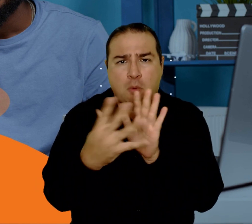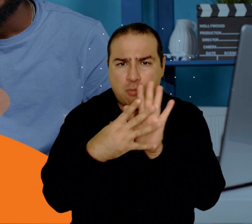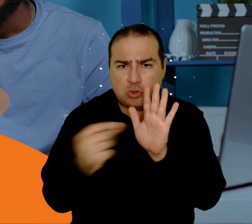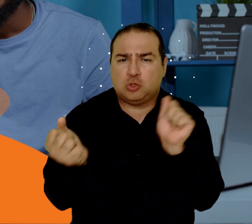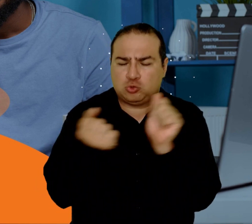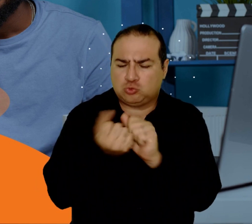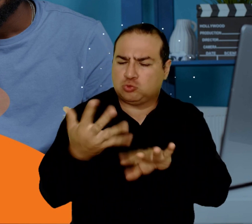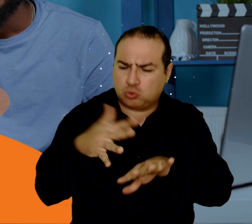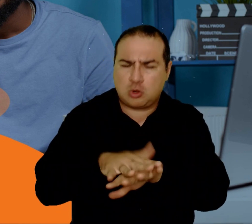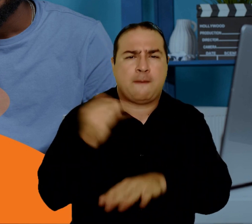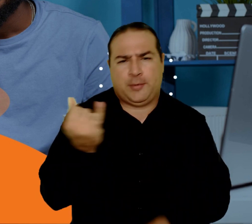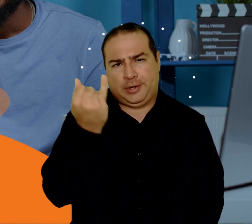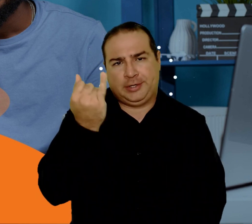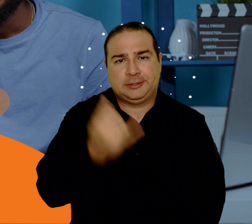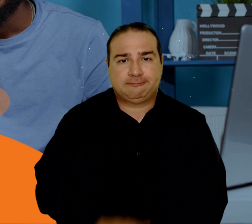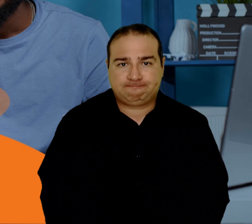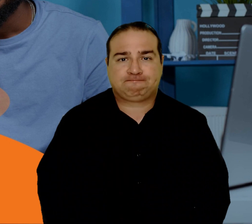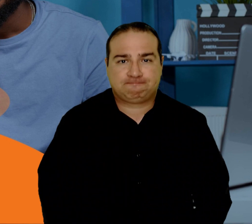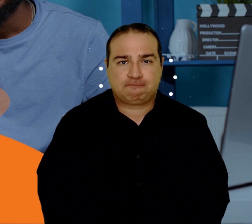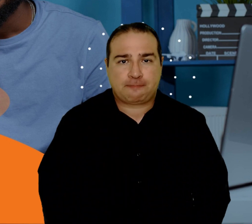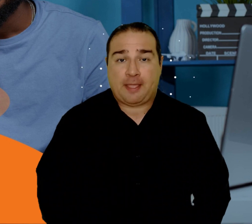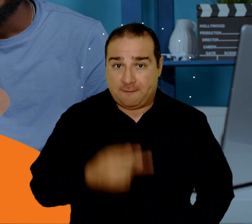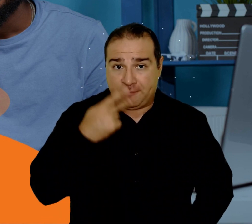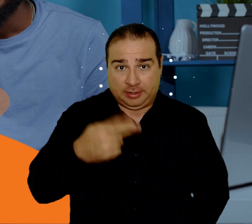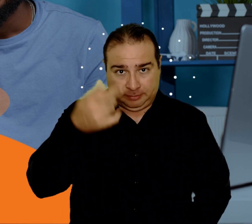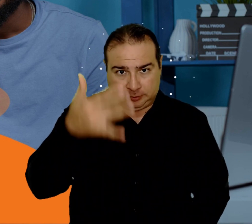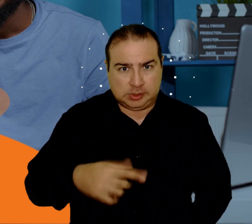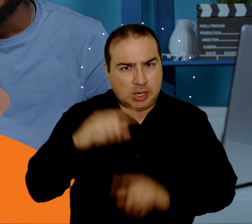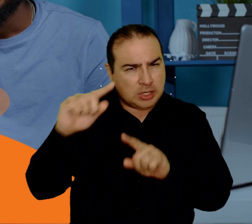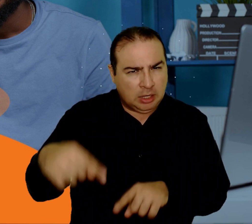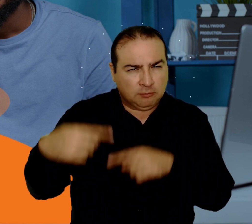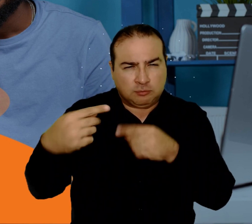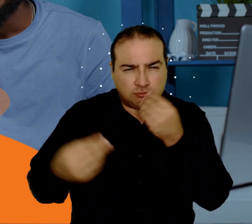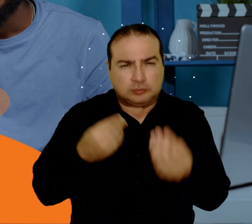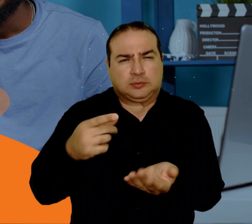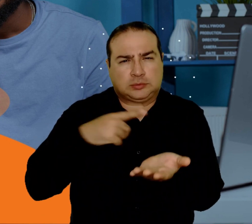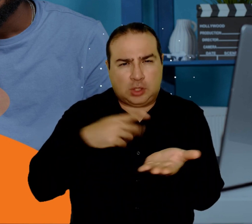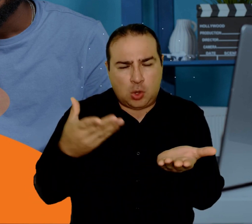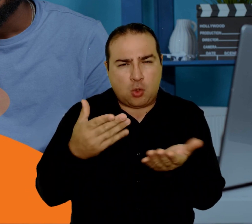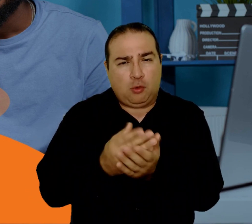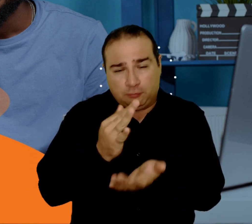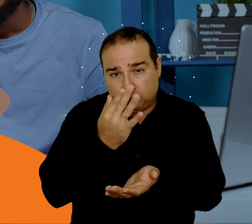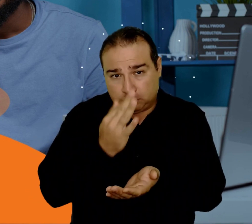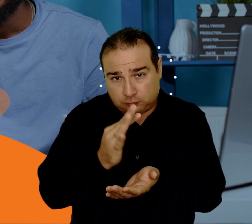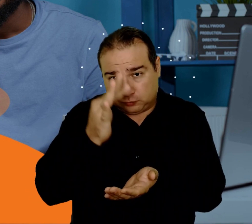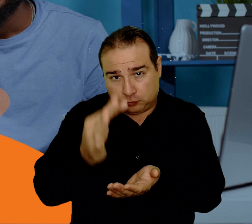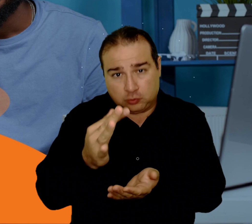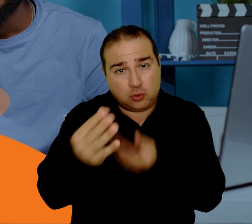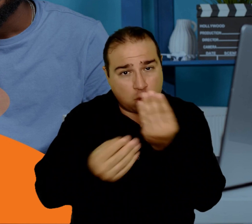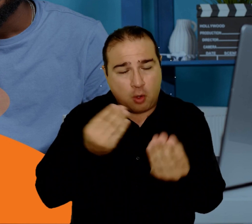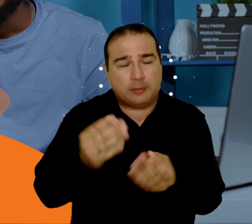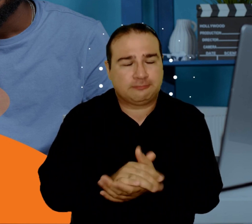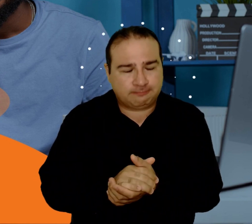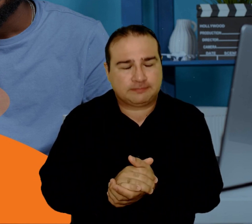do modelo inclusivo na escola. Falando sobre os desafios que a gente tem pela frente,